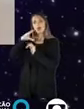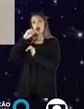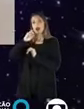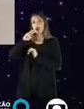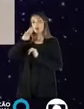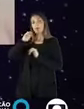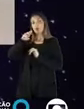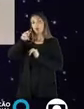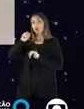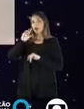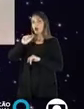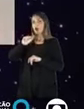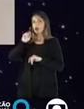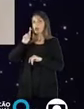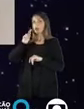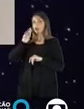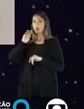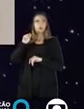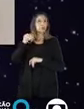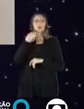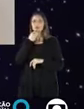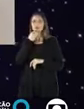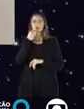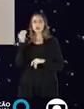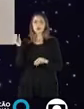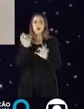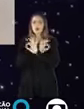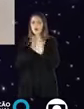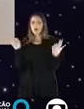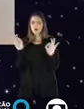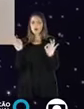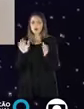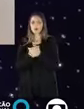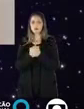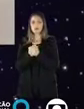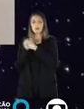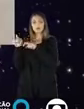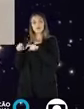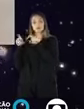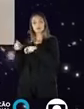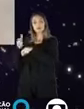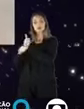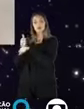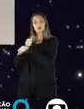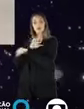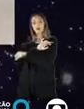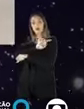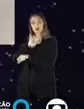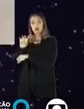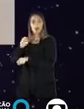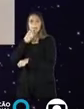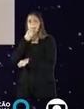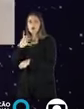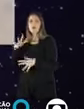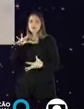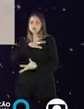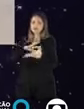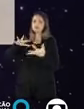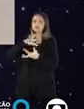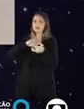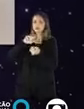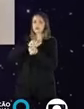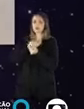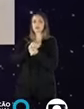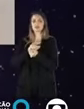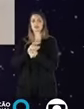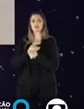o agricultor tem uma ótima oportunidade para sequestrar o carbono. Então, os produtores já estão vendo que está valendo a pena ser sustentável. E isso, né, tem que fechar